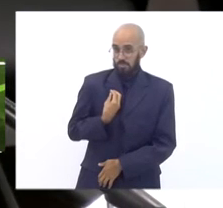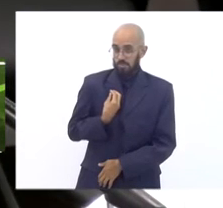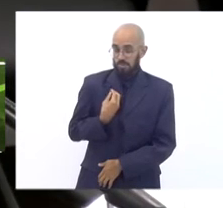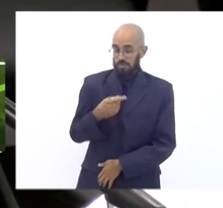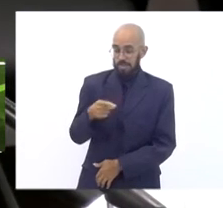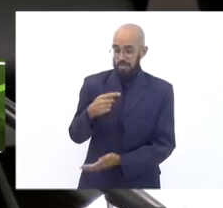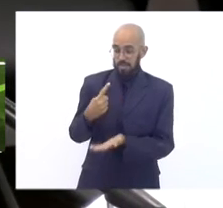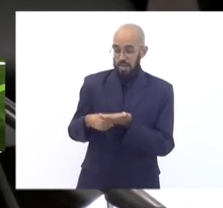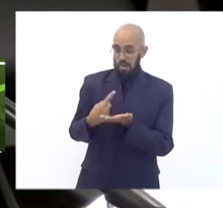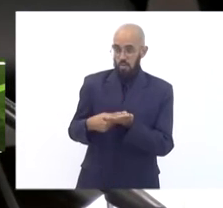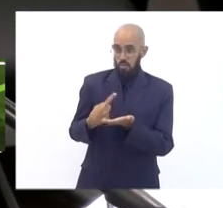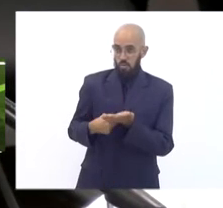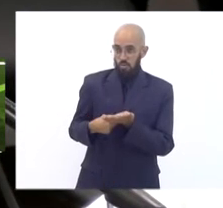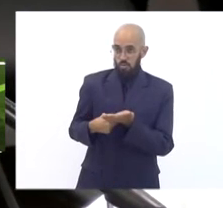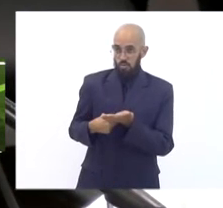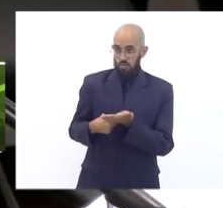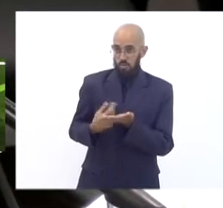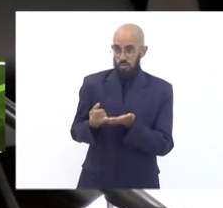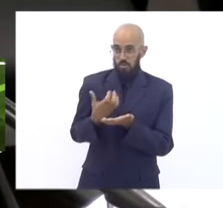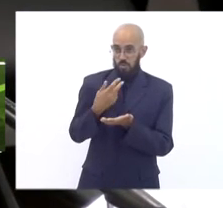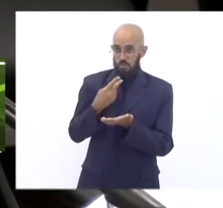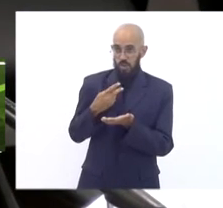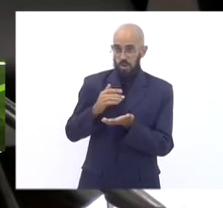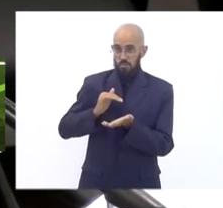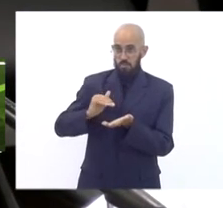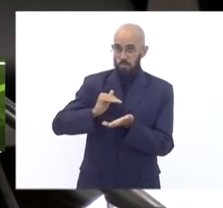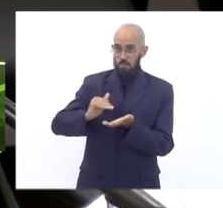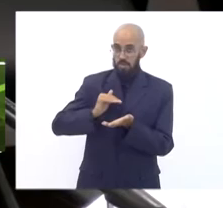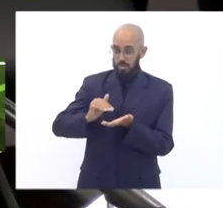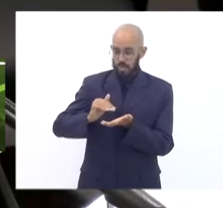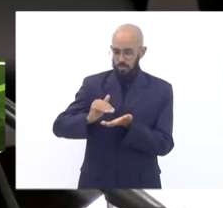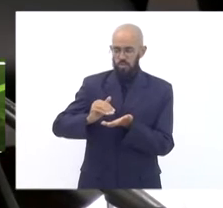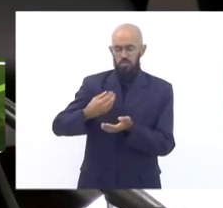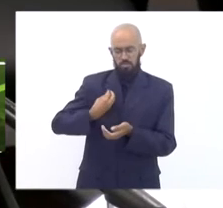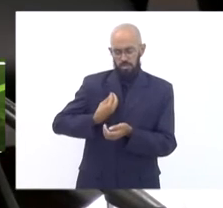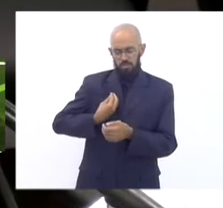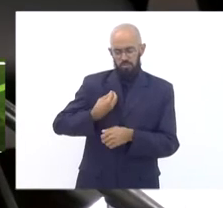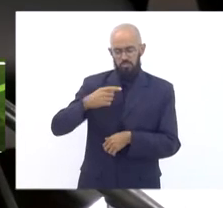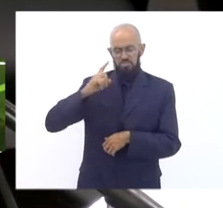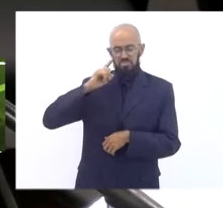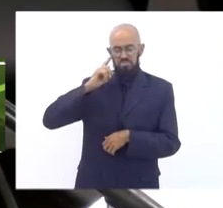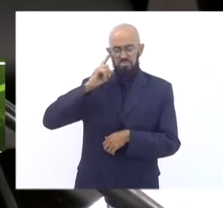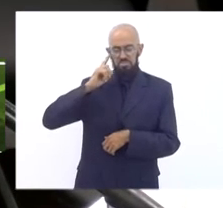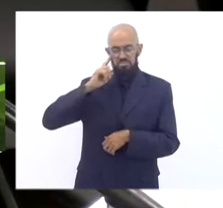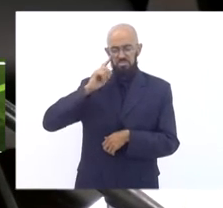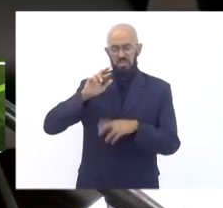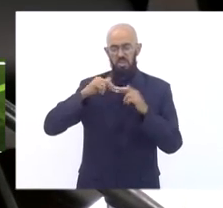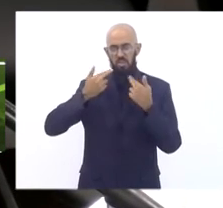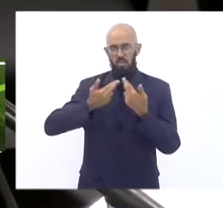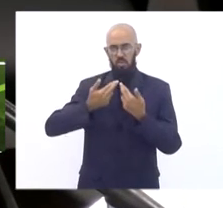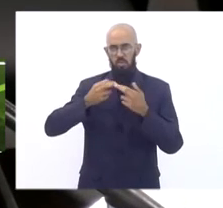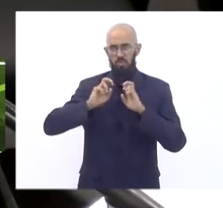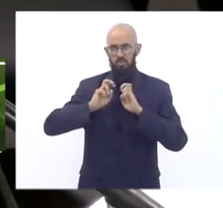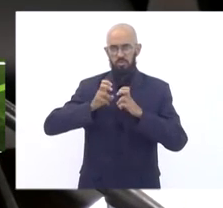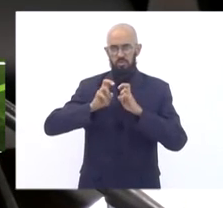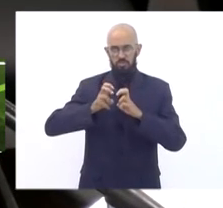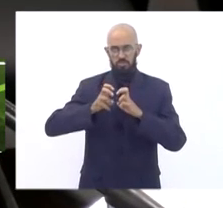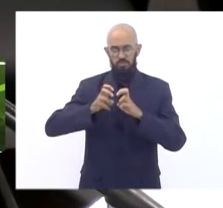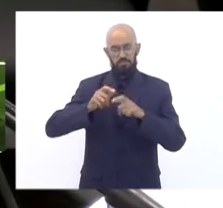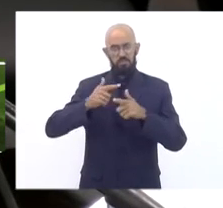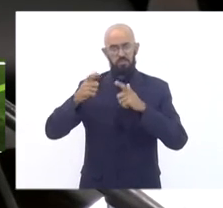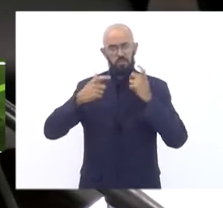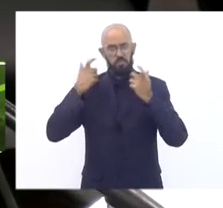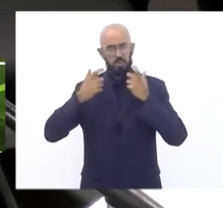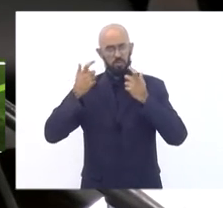aditamento. Perfeito. Quando se fala na questão de mobilidade, eu participo diariamente. Certo. Em reuniões com a Supervia, com preocupações da mobilidade,